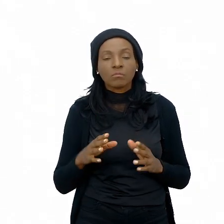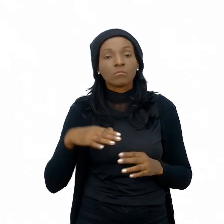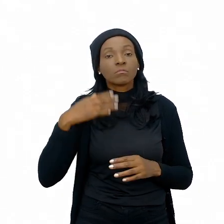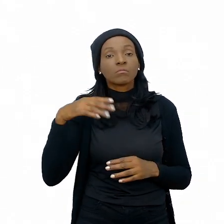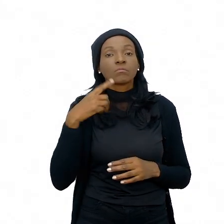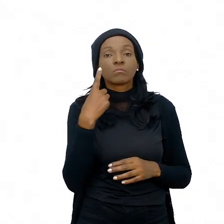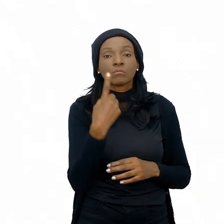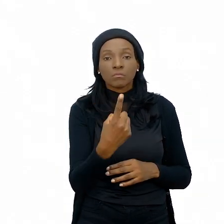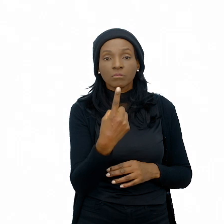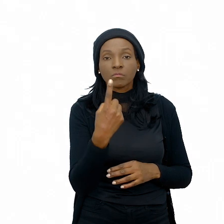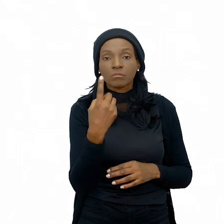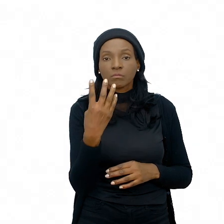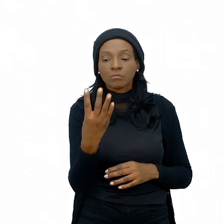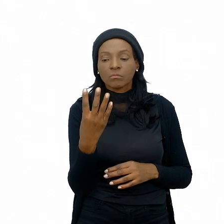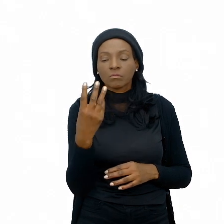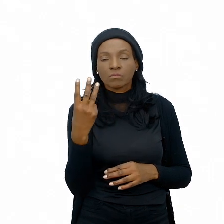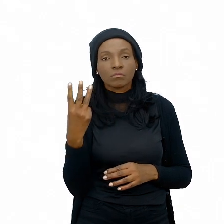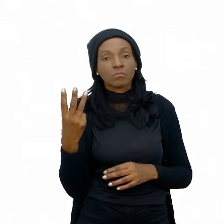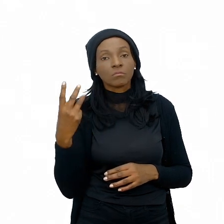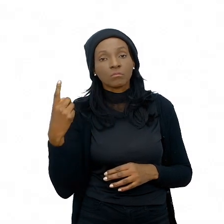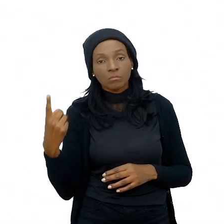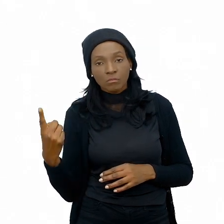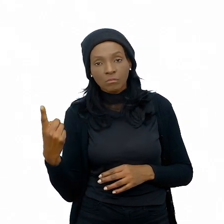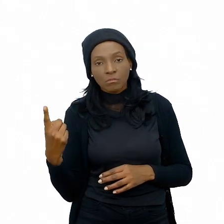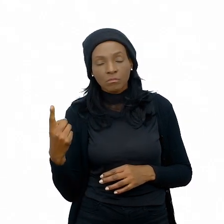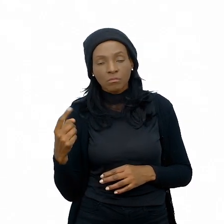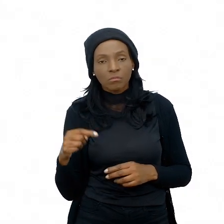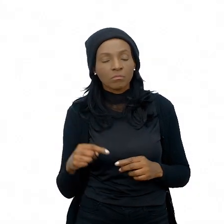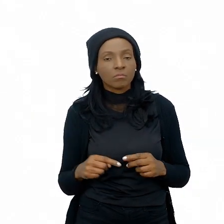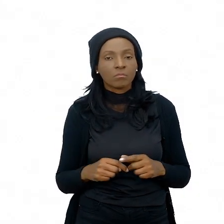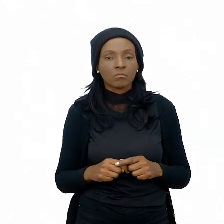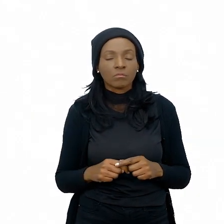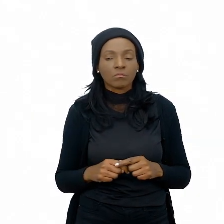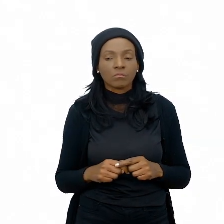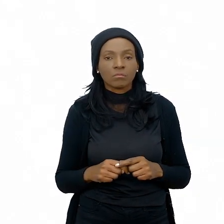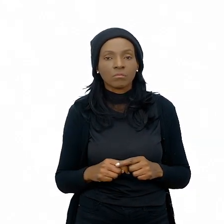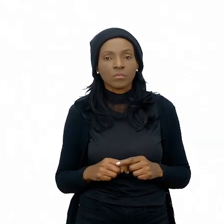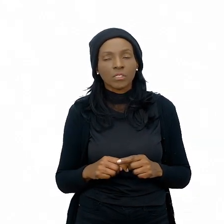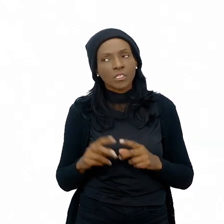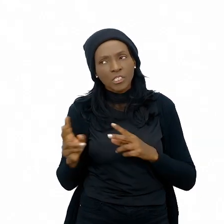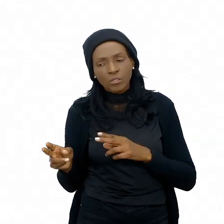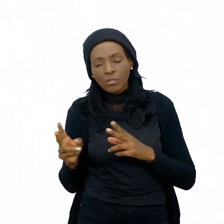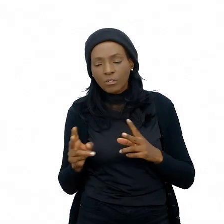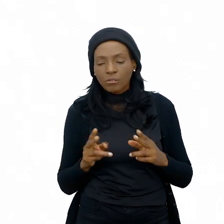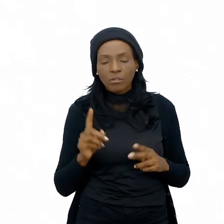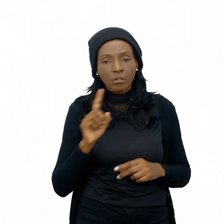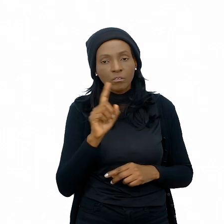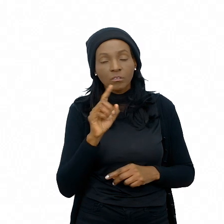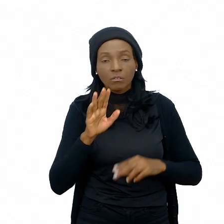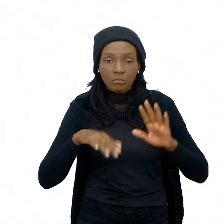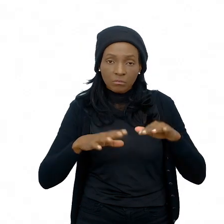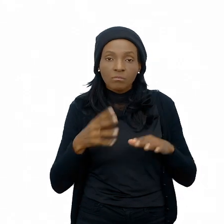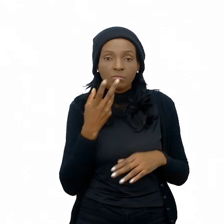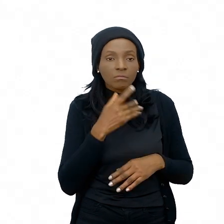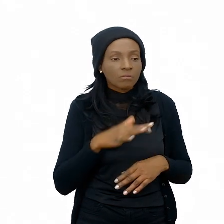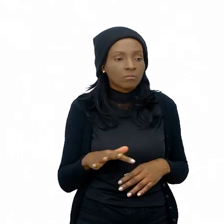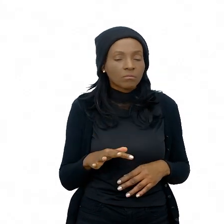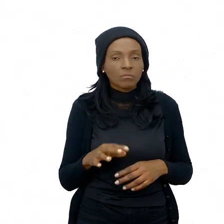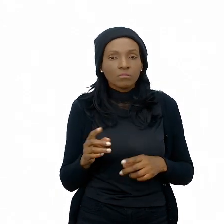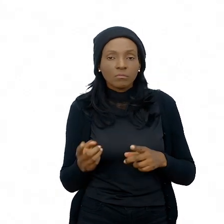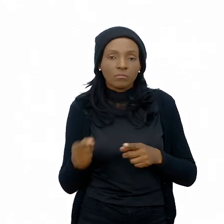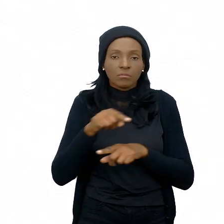um 1431. Não necessariamente desta forma. Muitas vezes a criança passa por